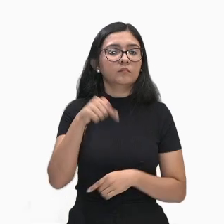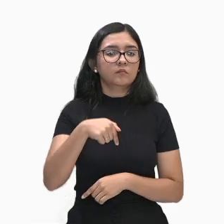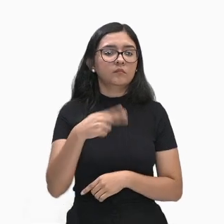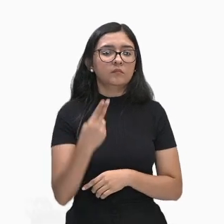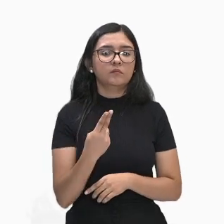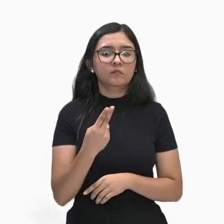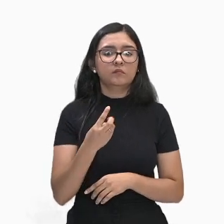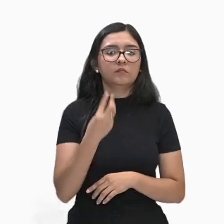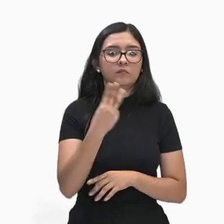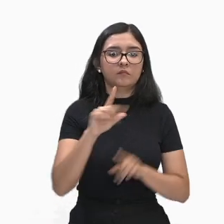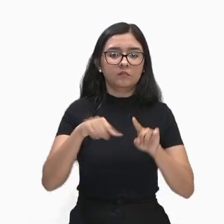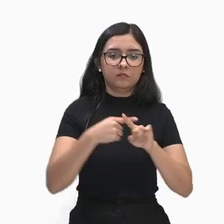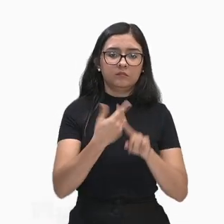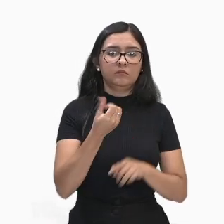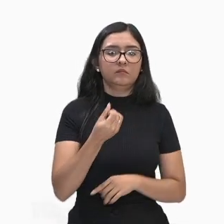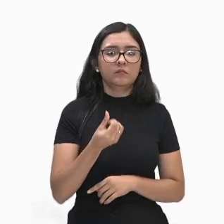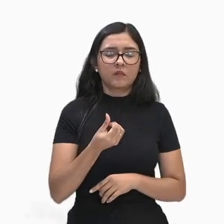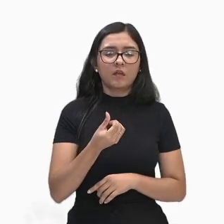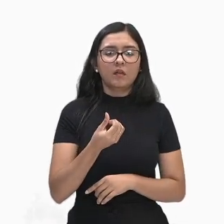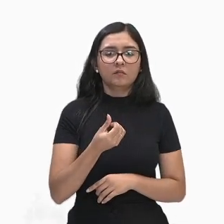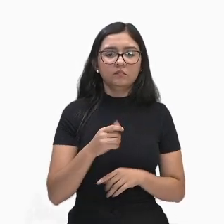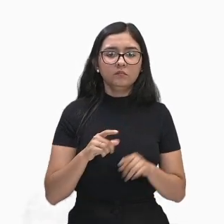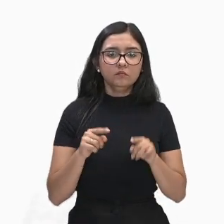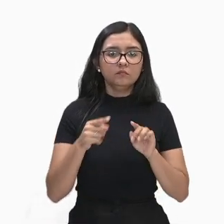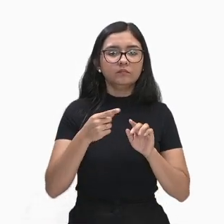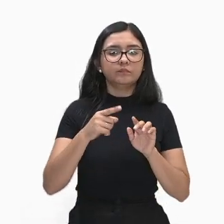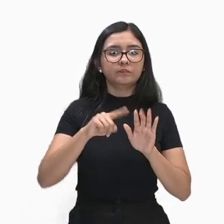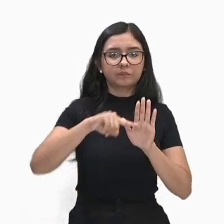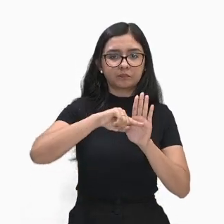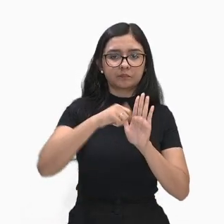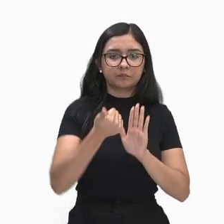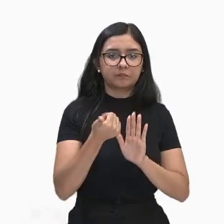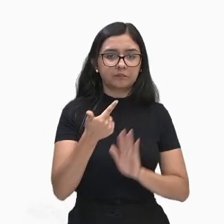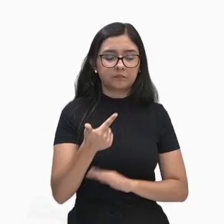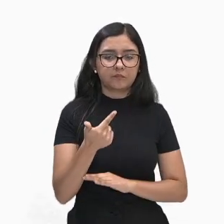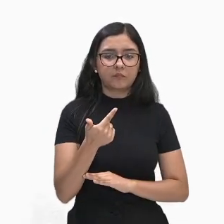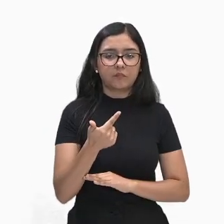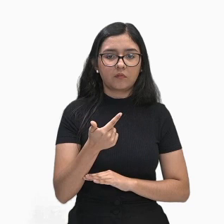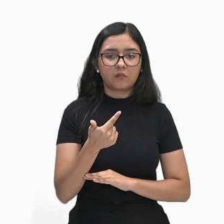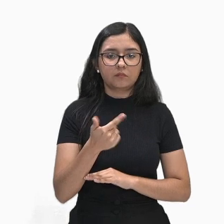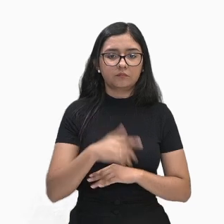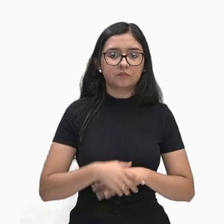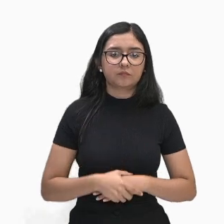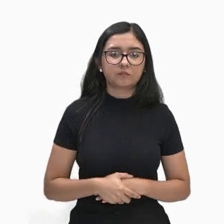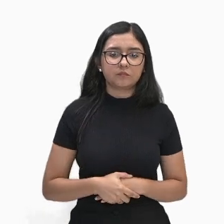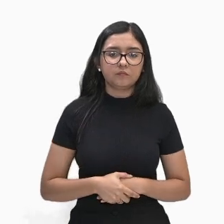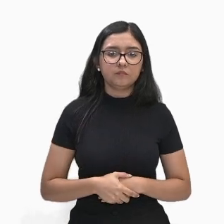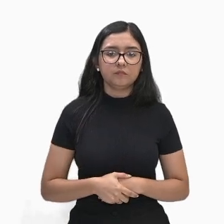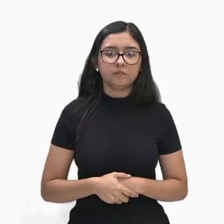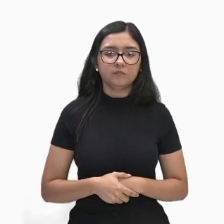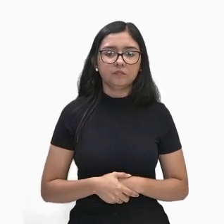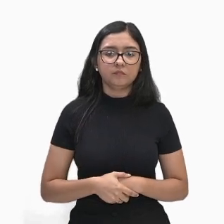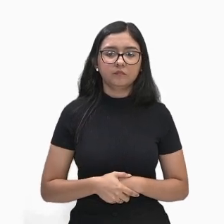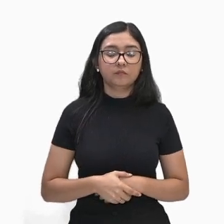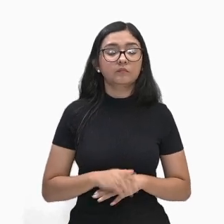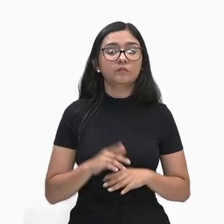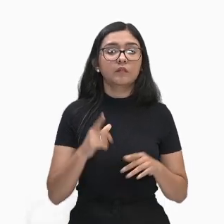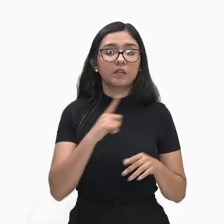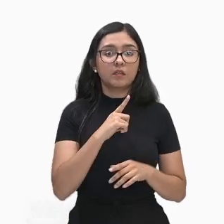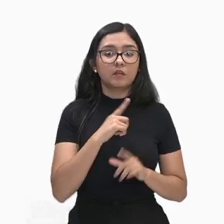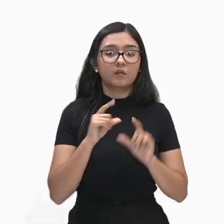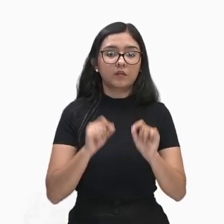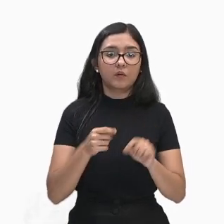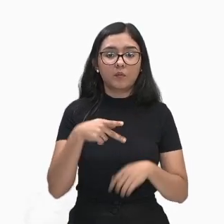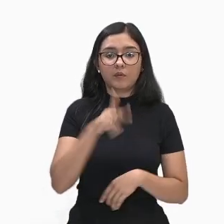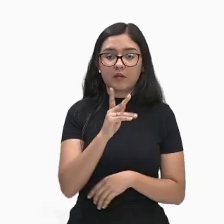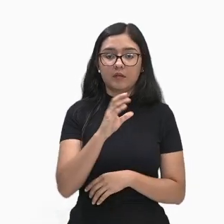estão separadas no vácuo por uma distância de 3 vezes 10 a menos 2 metros. Sendo K0, que